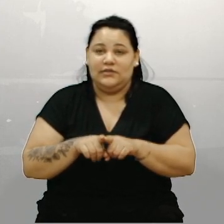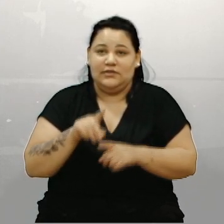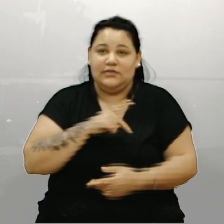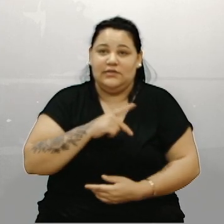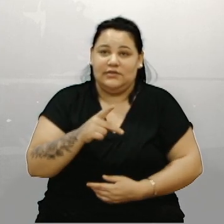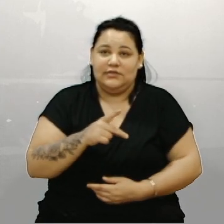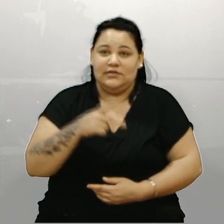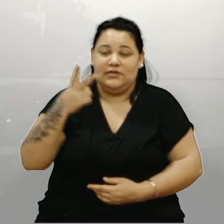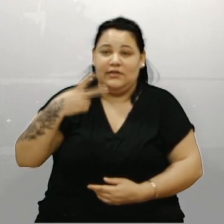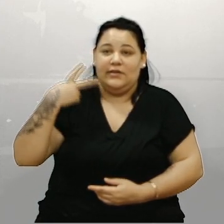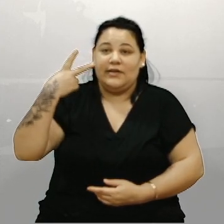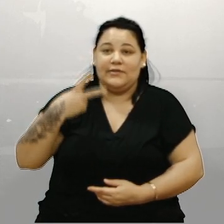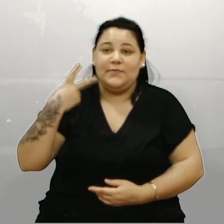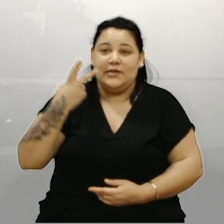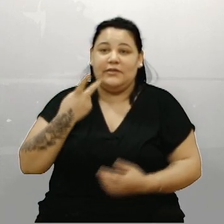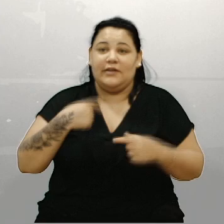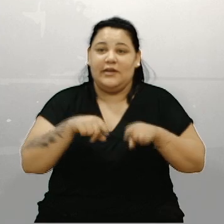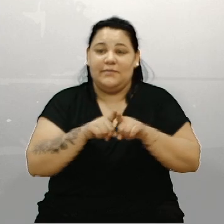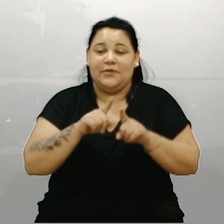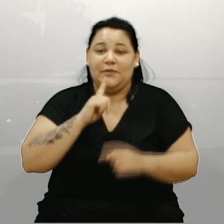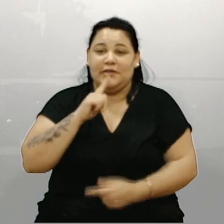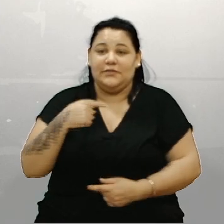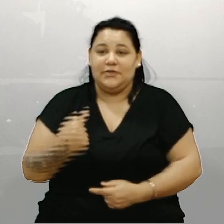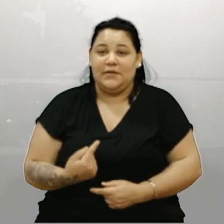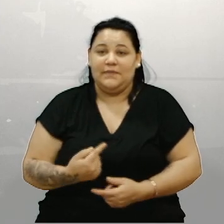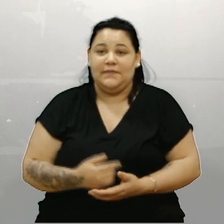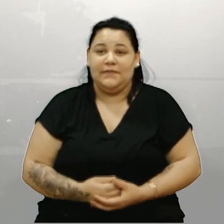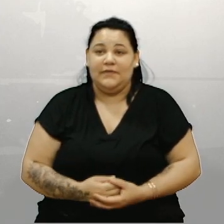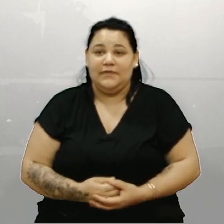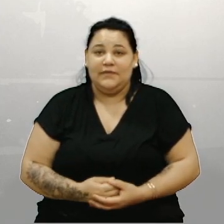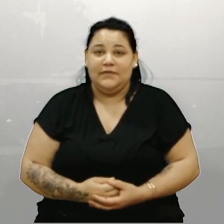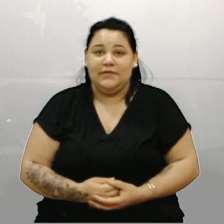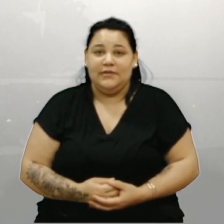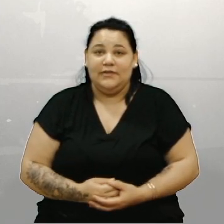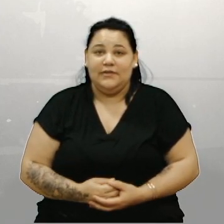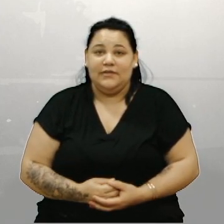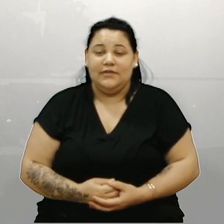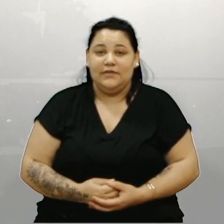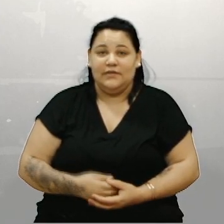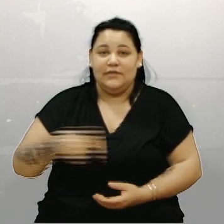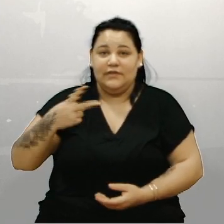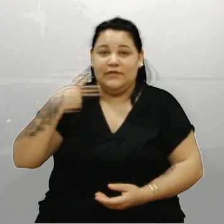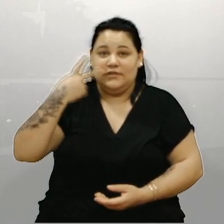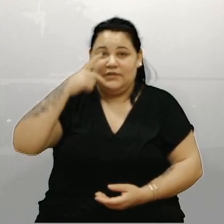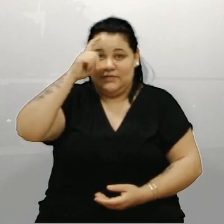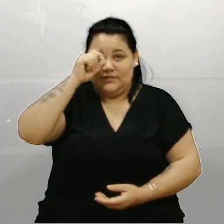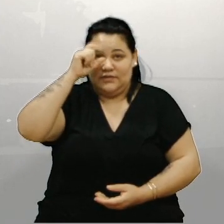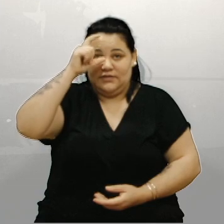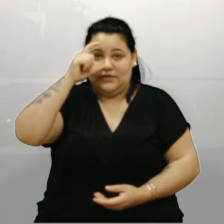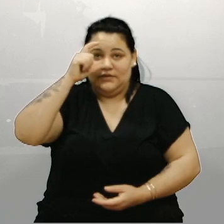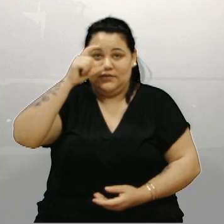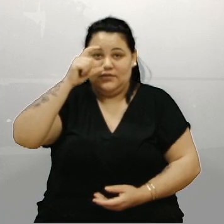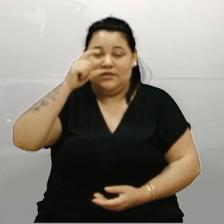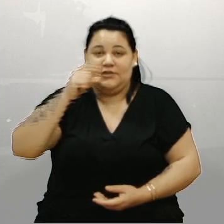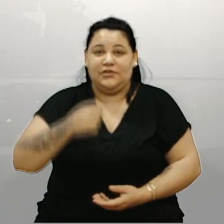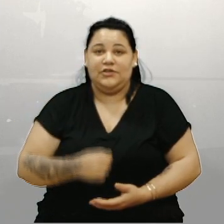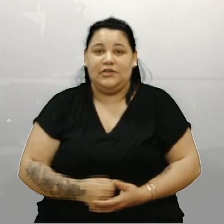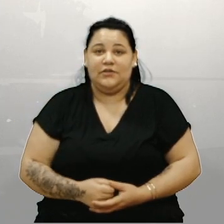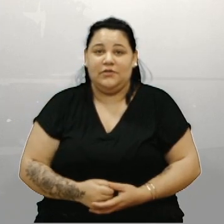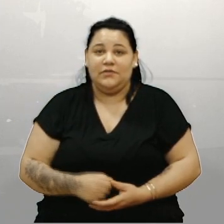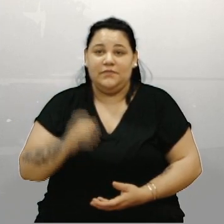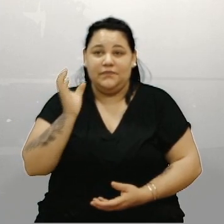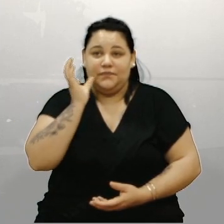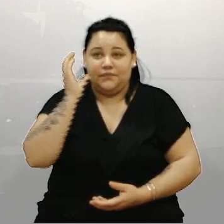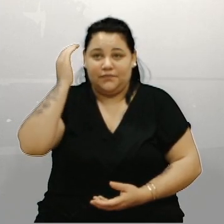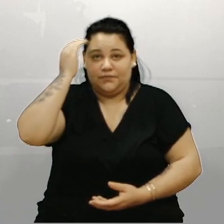pela vereadora Gladys Frisso, o vereador Bressan, o vereador Escalco, o vereador Felipe Gremelmaier e também